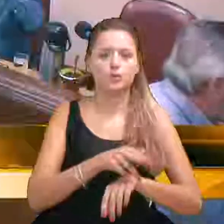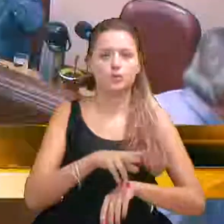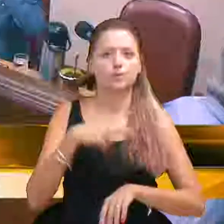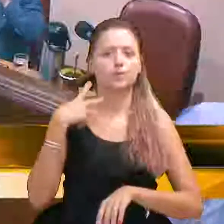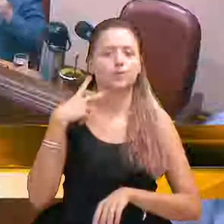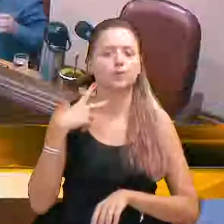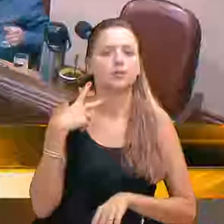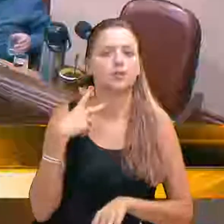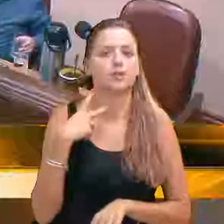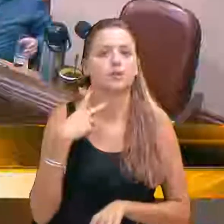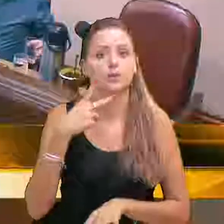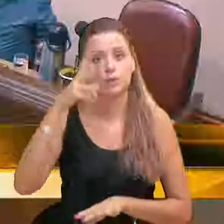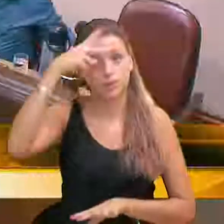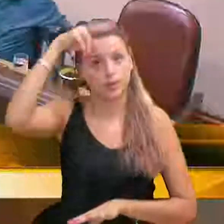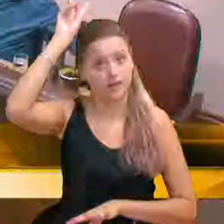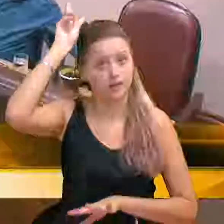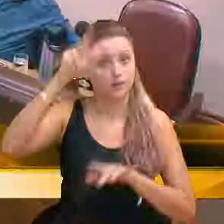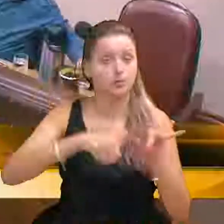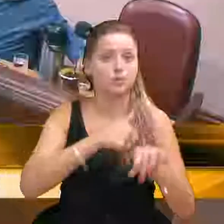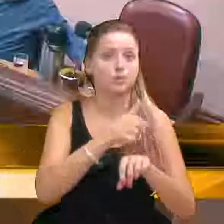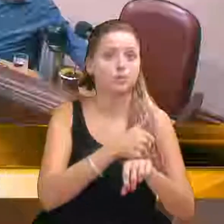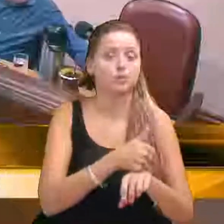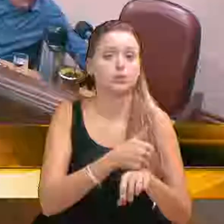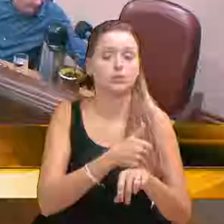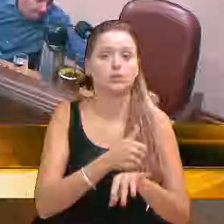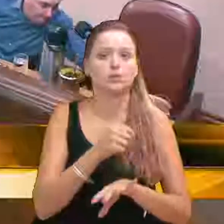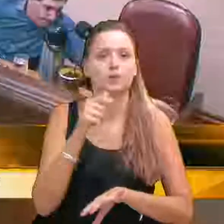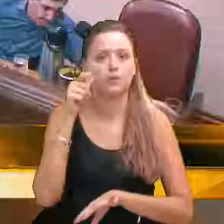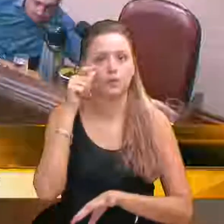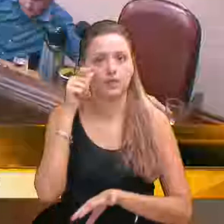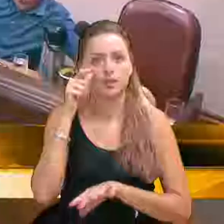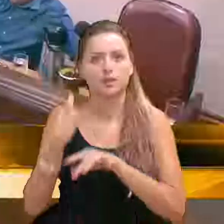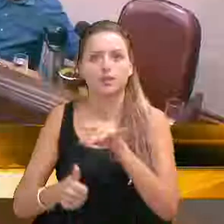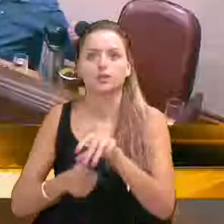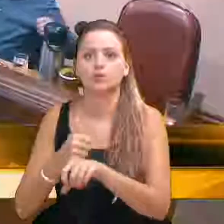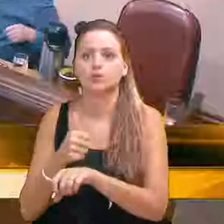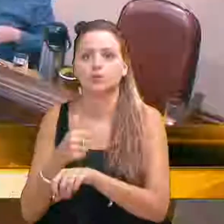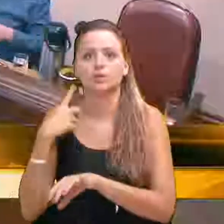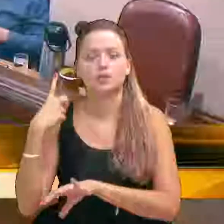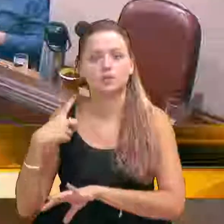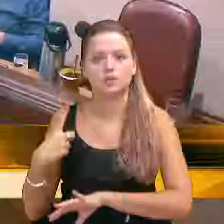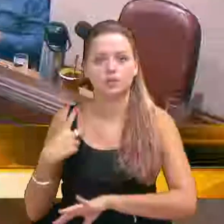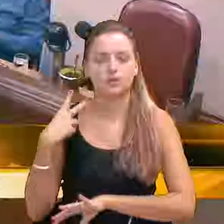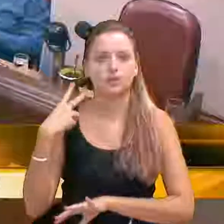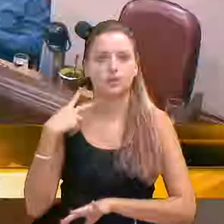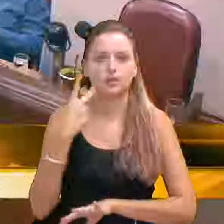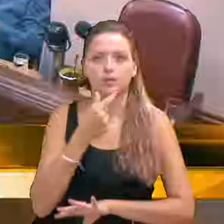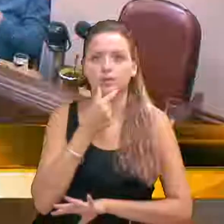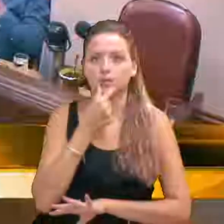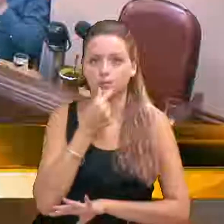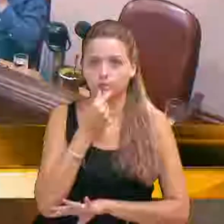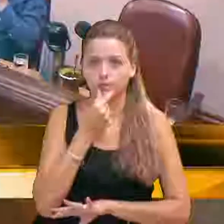representativa, está o vereador Paulo Périco. Em substituição, a vereadora Denise Pessoa, está o vereador Rodrigo Beltrão.